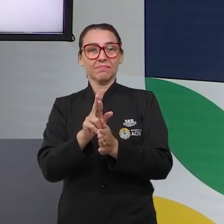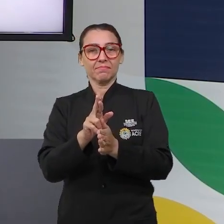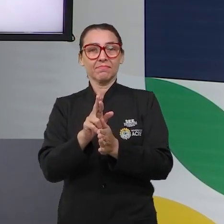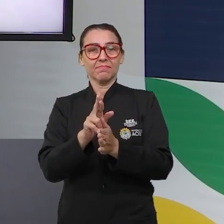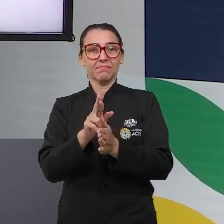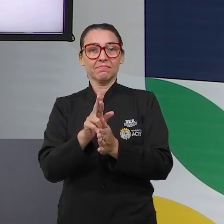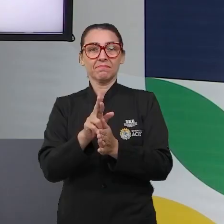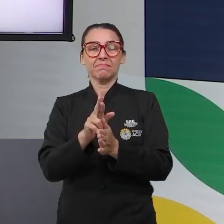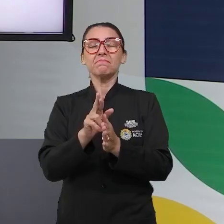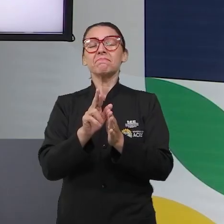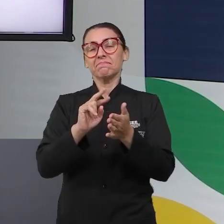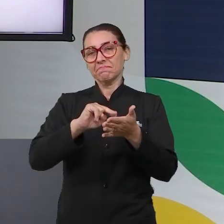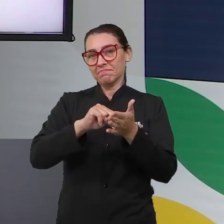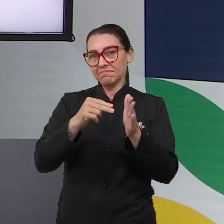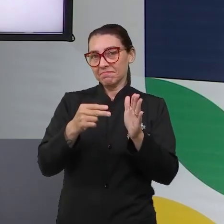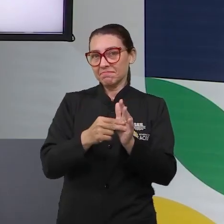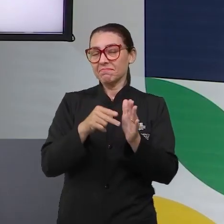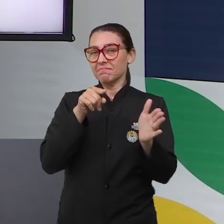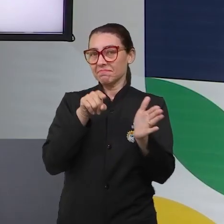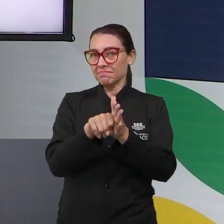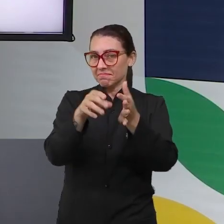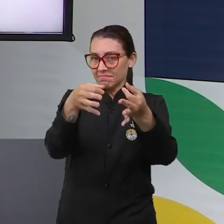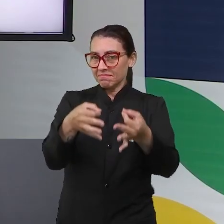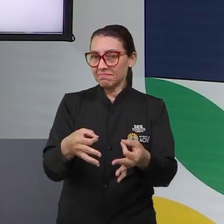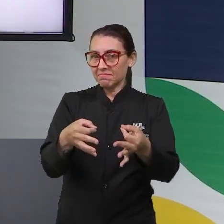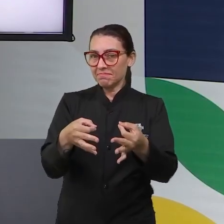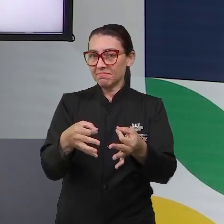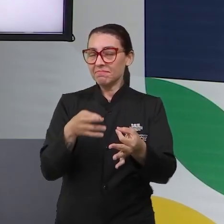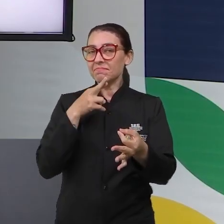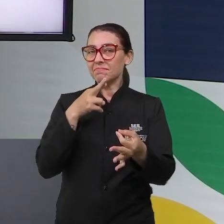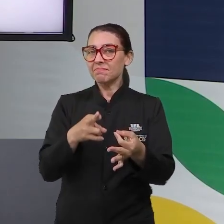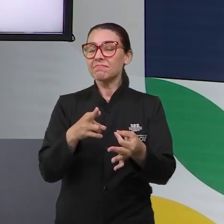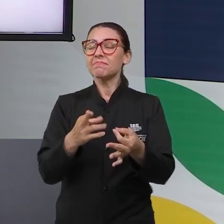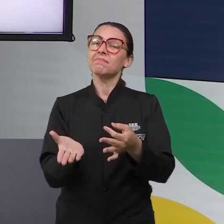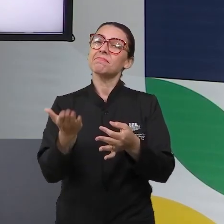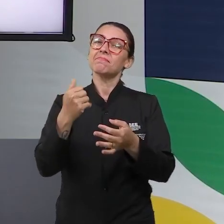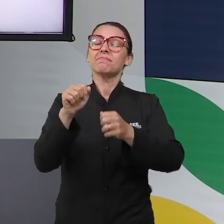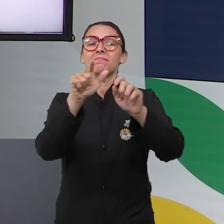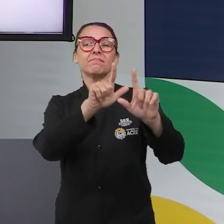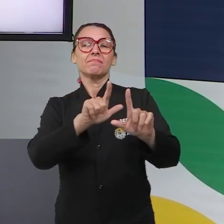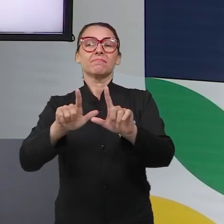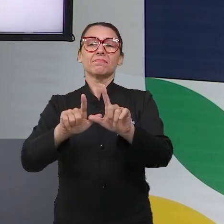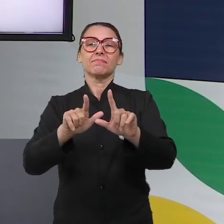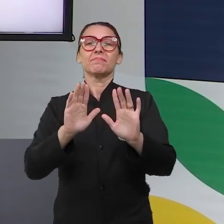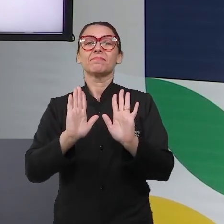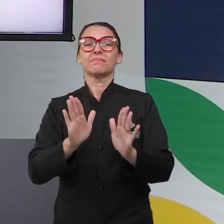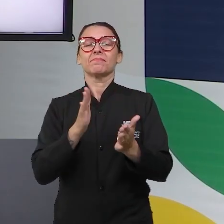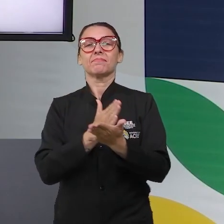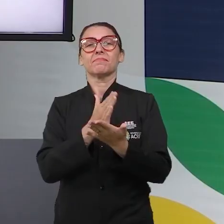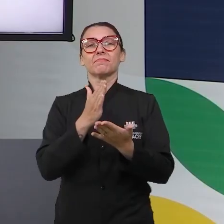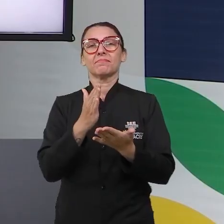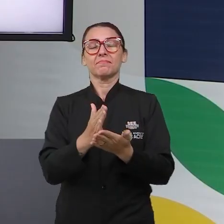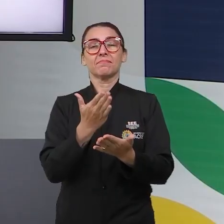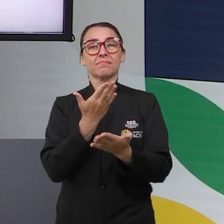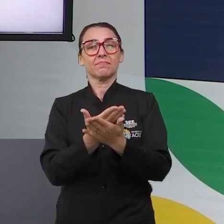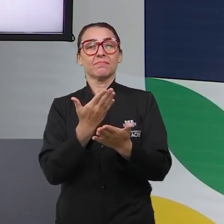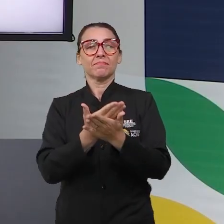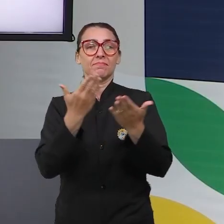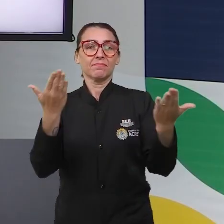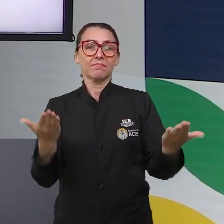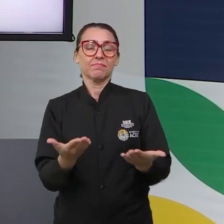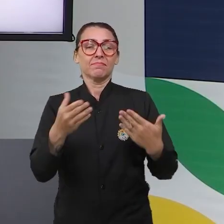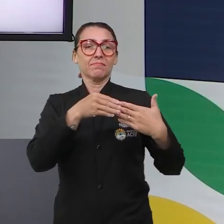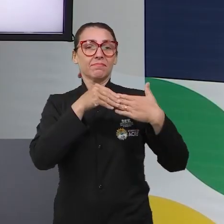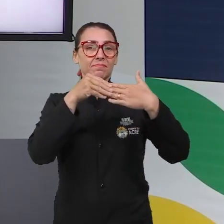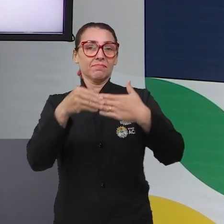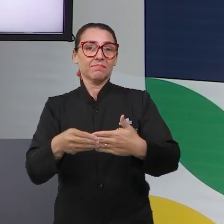número bem significativo de questões corretas, tá bom? Então vamos para a nossa tela já para a gente iniciar a nossa aula de hoje, trazendo